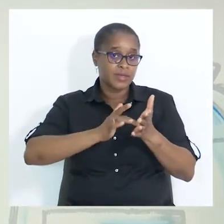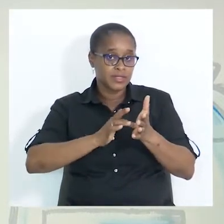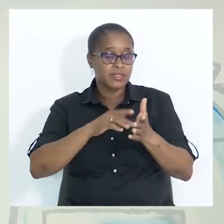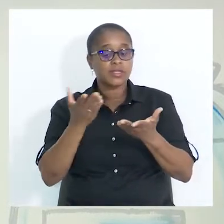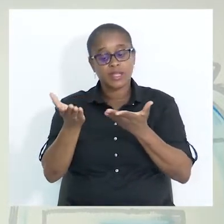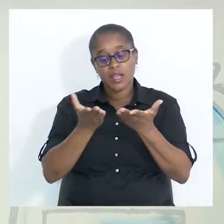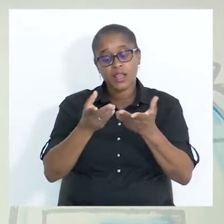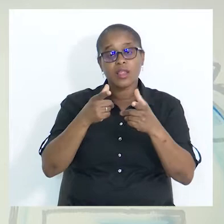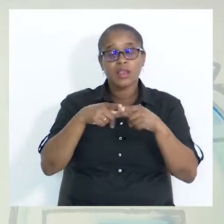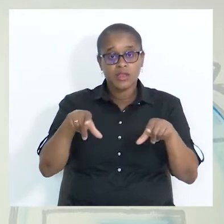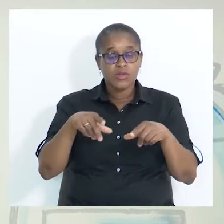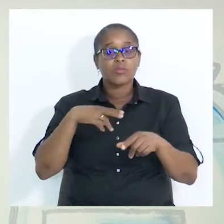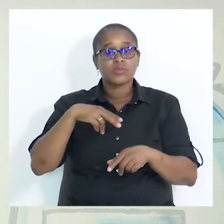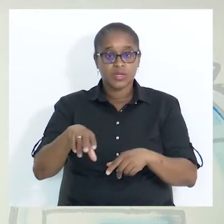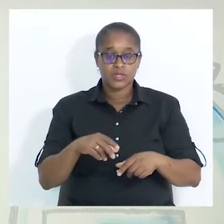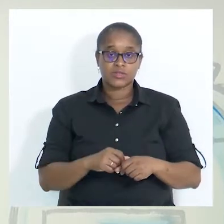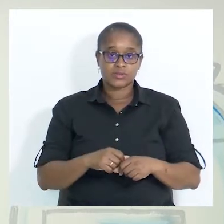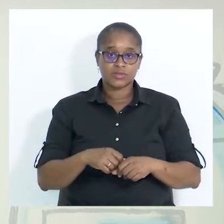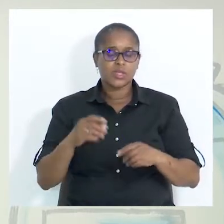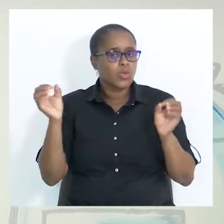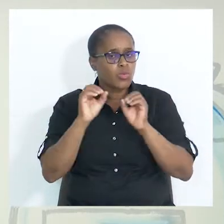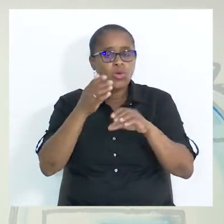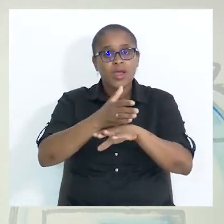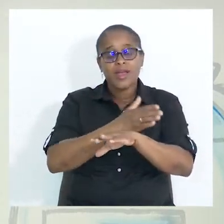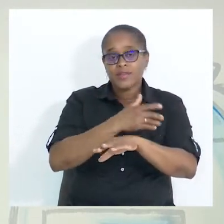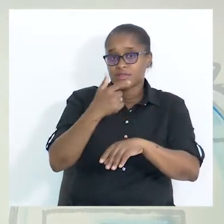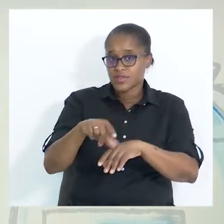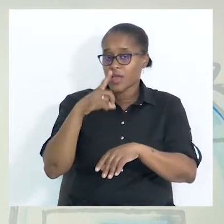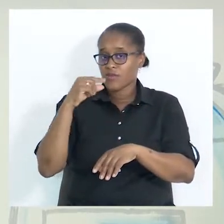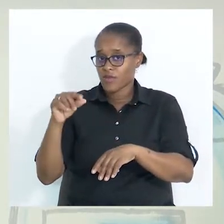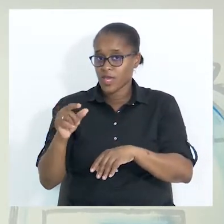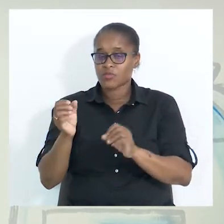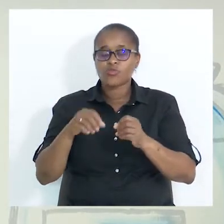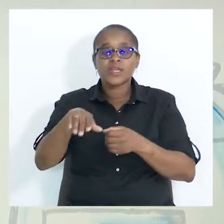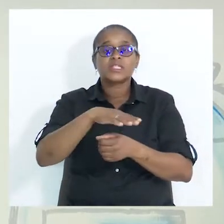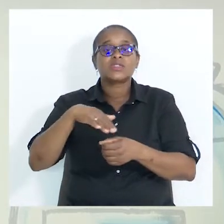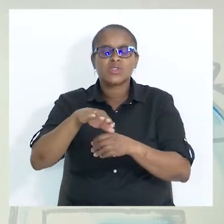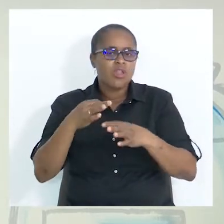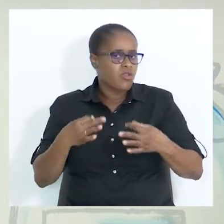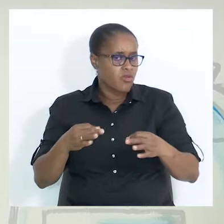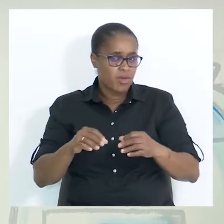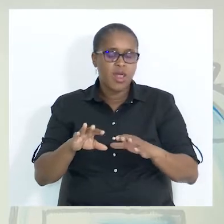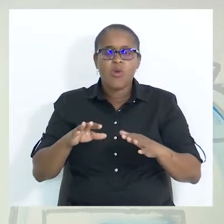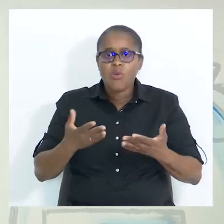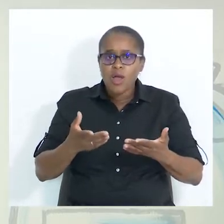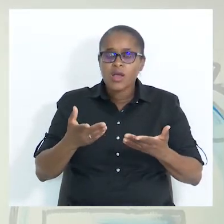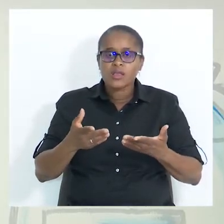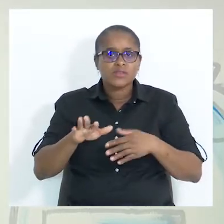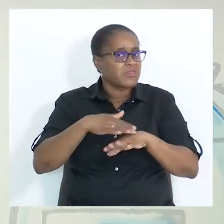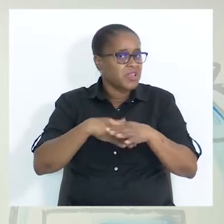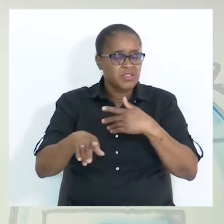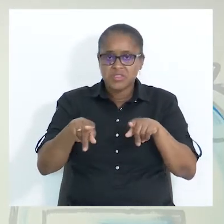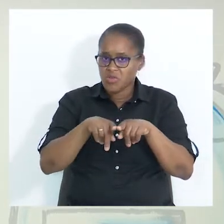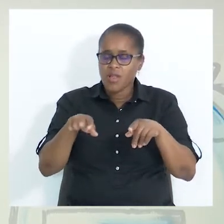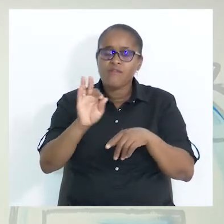variante portuguesa. O pronome que está antes do verbo numa situação normal, da qual não se